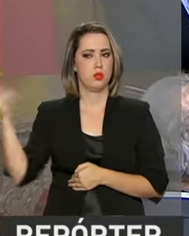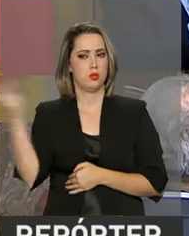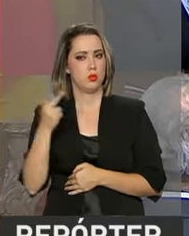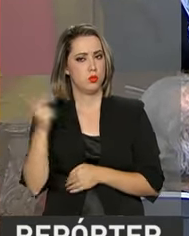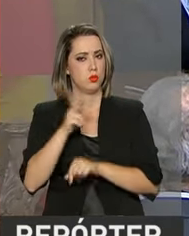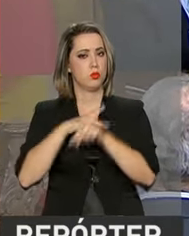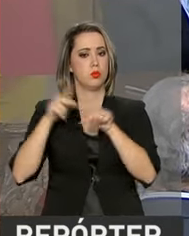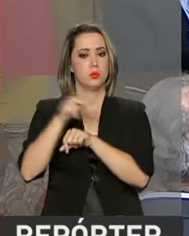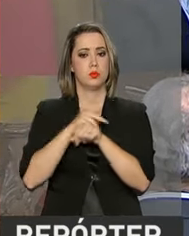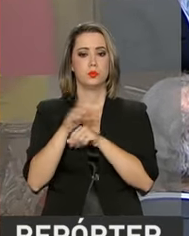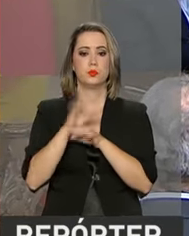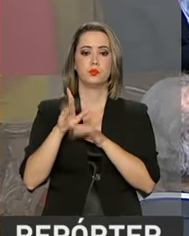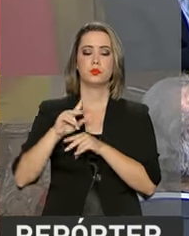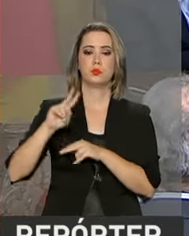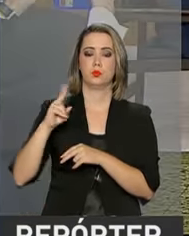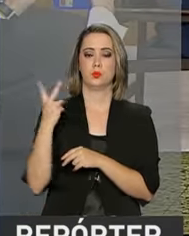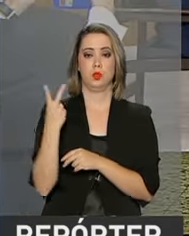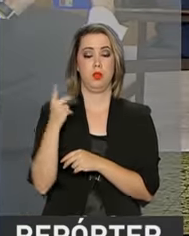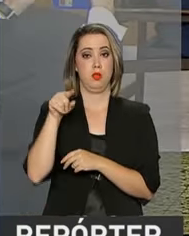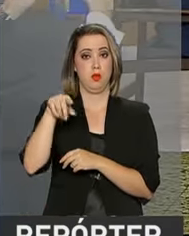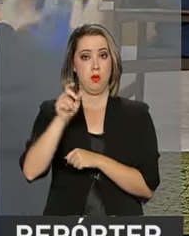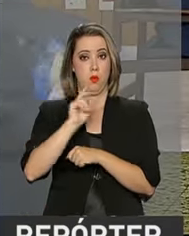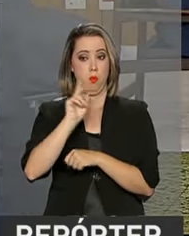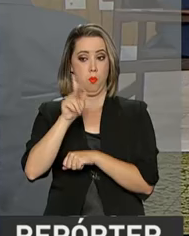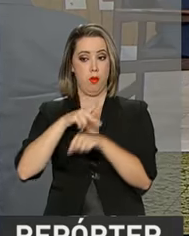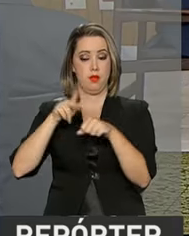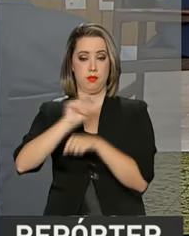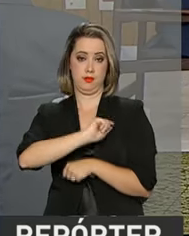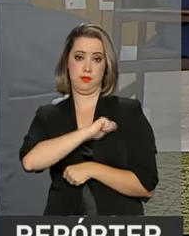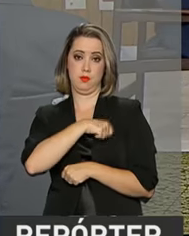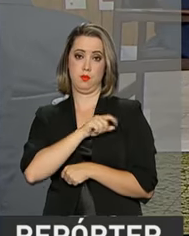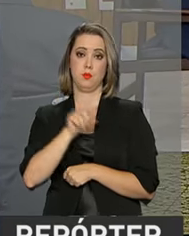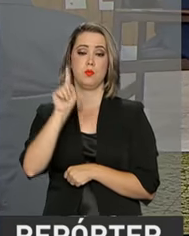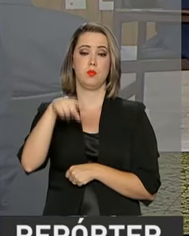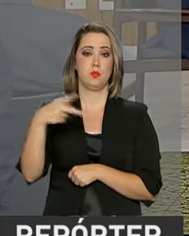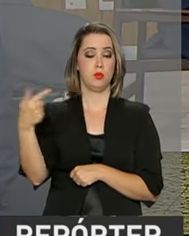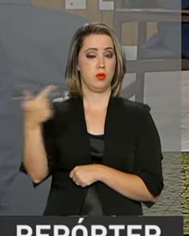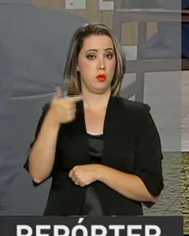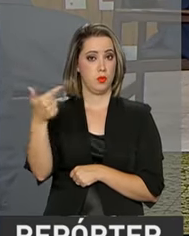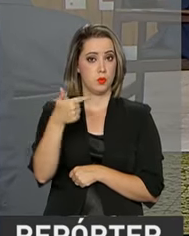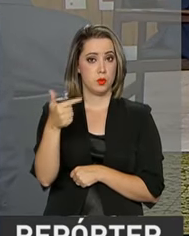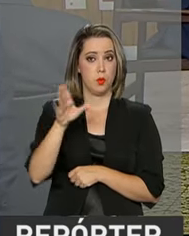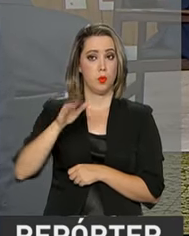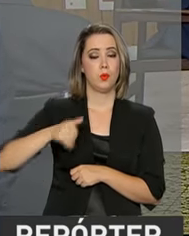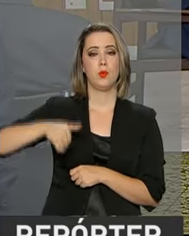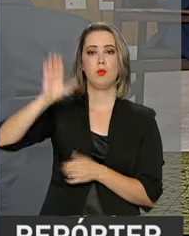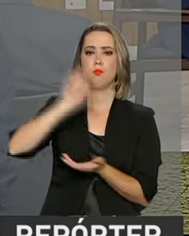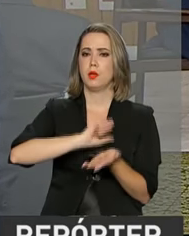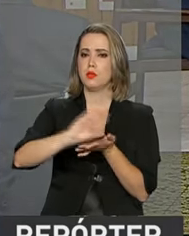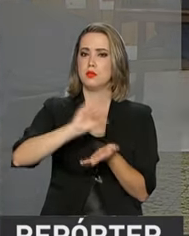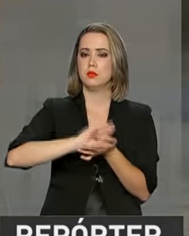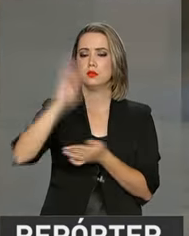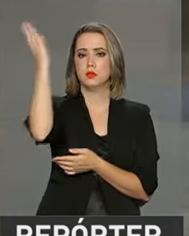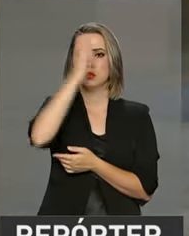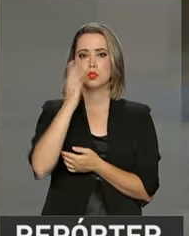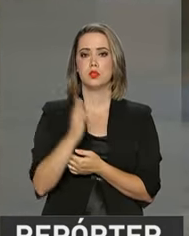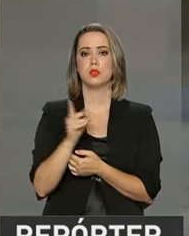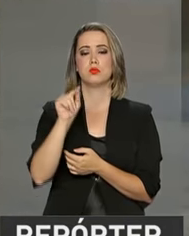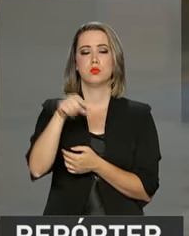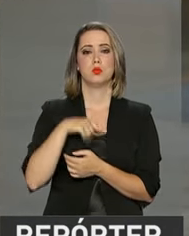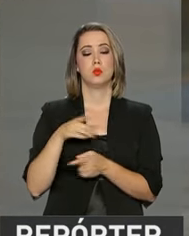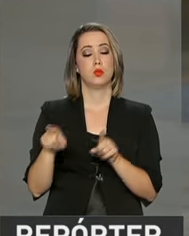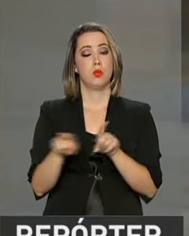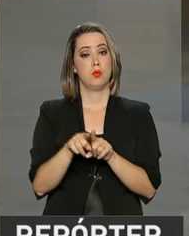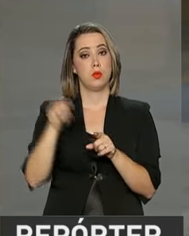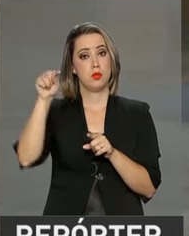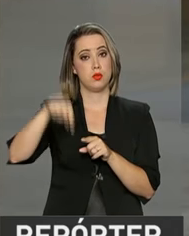espanha é o segundo maior investidor no brasil atrás apenas dos estados unidos só nos primeiros três meses deste ano a